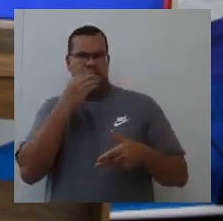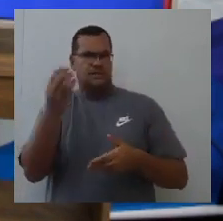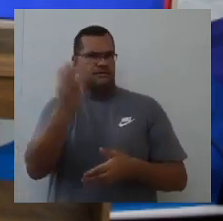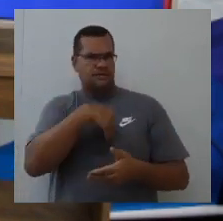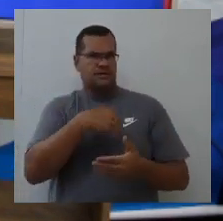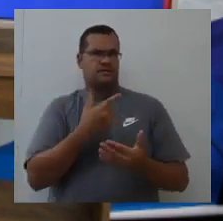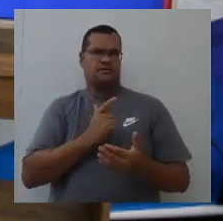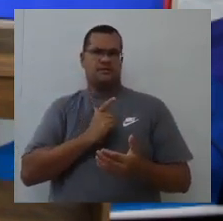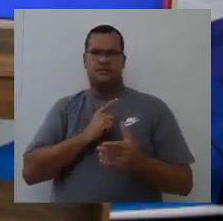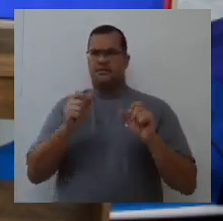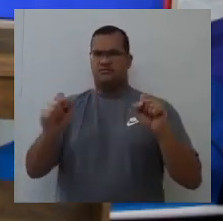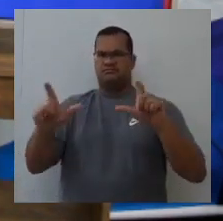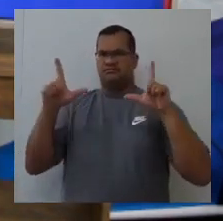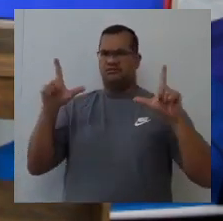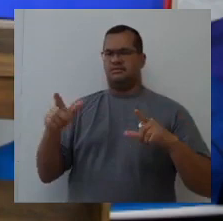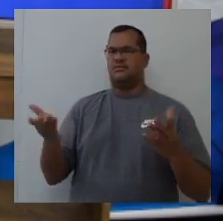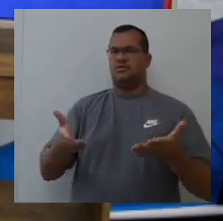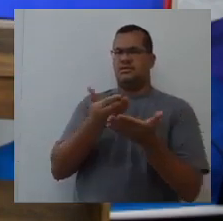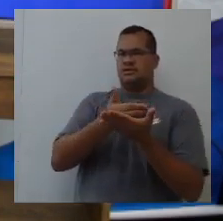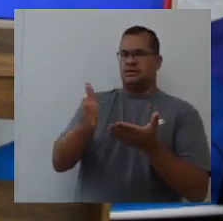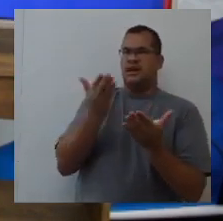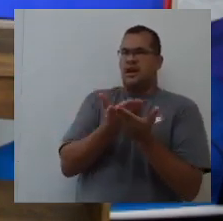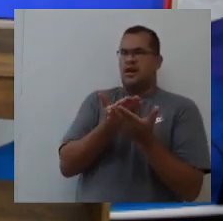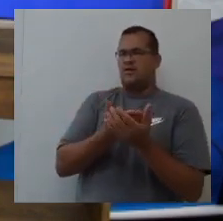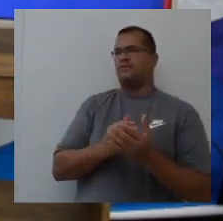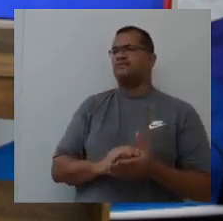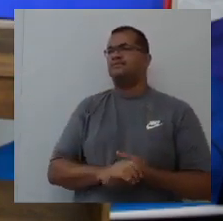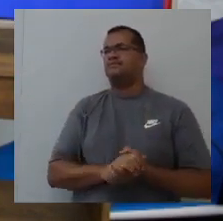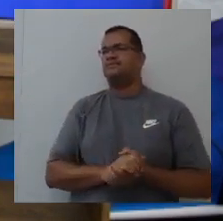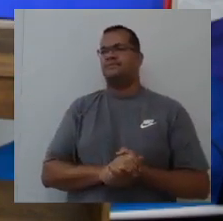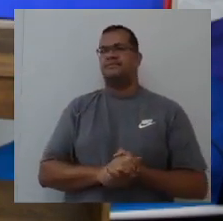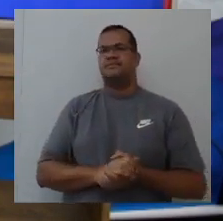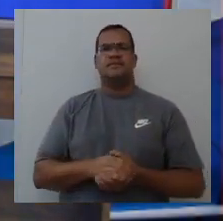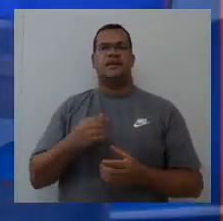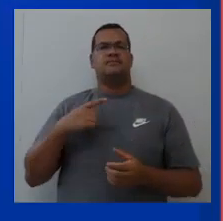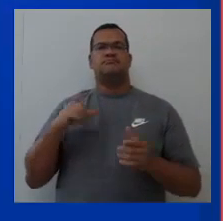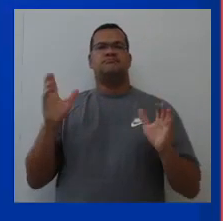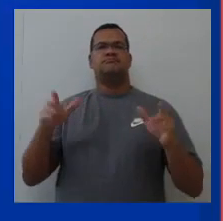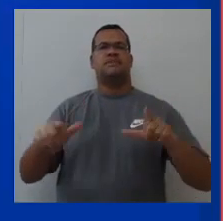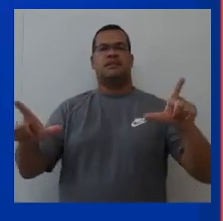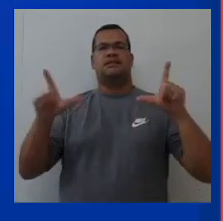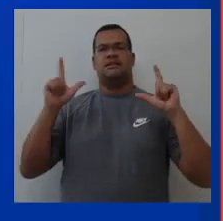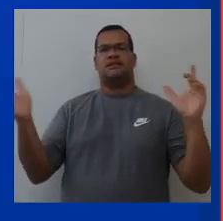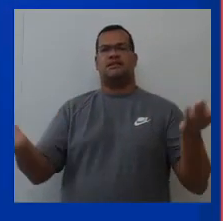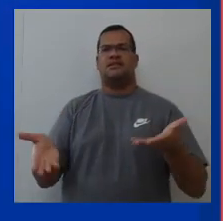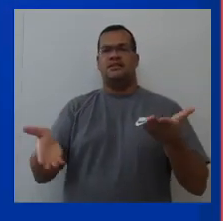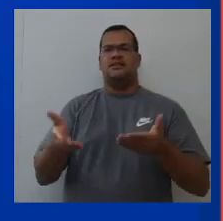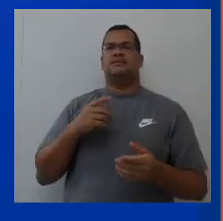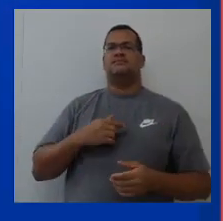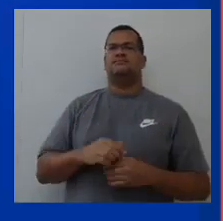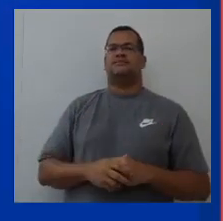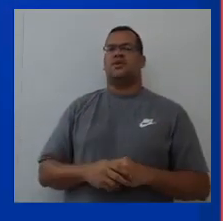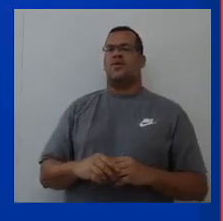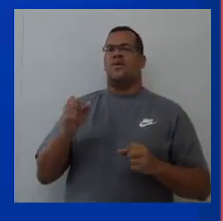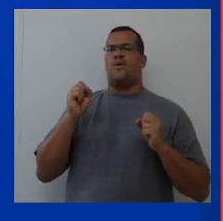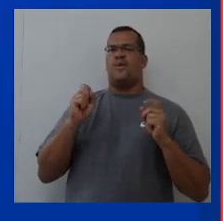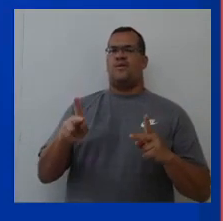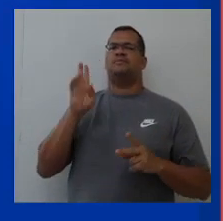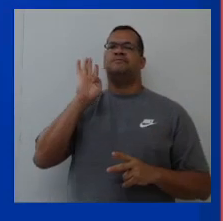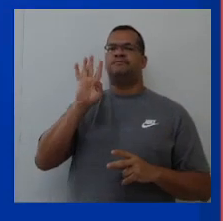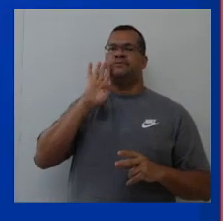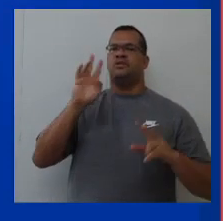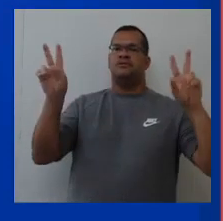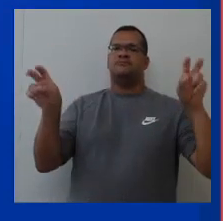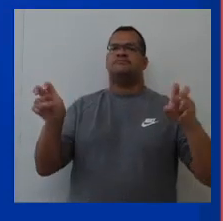ó. Corta para a tela geral e vamos começar a nossa aula. É isso aí. Vamos lá, produção. Tela geral para a gente. Isso, beleza. O tema